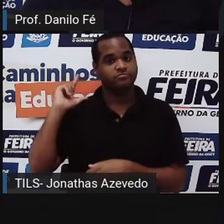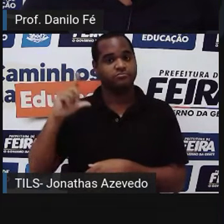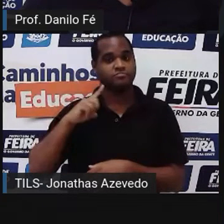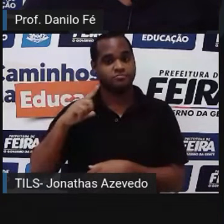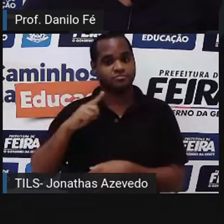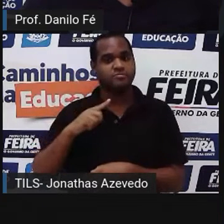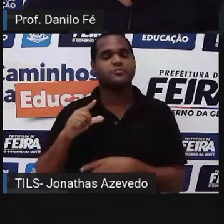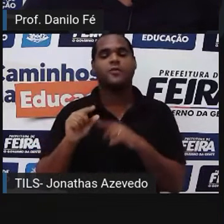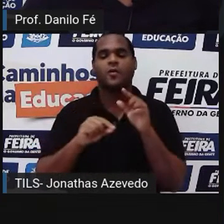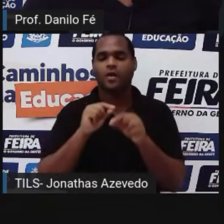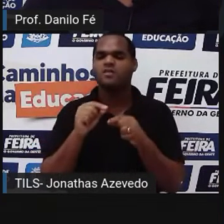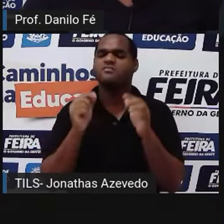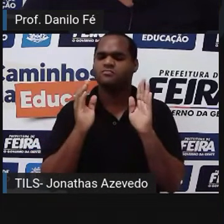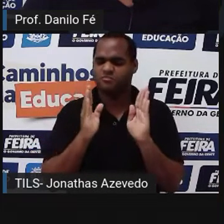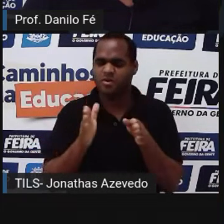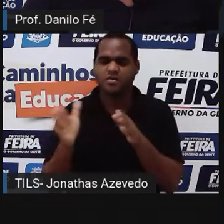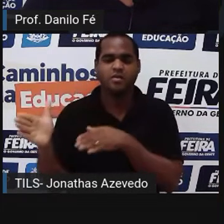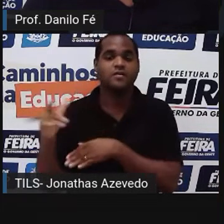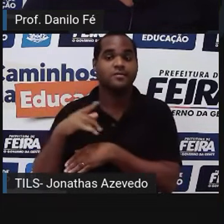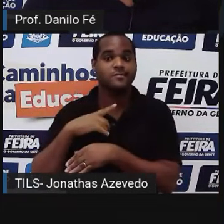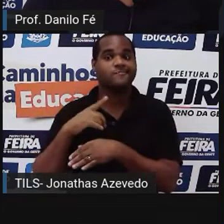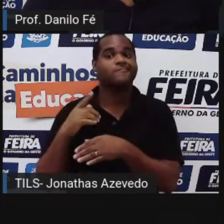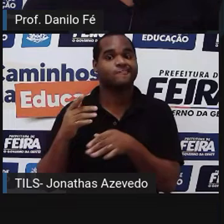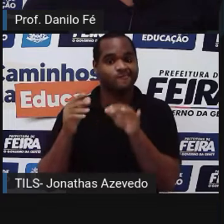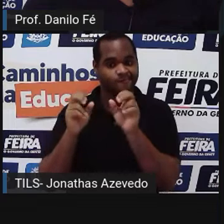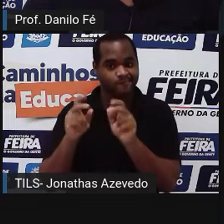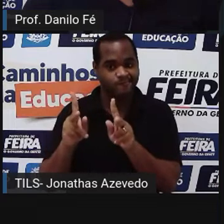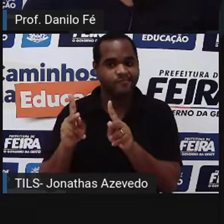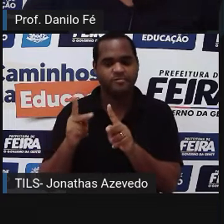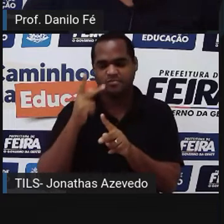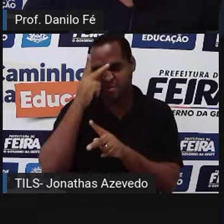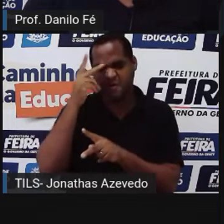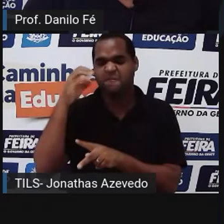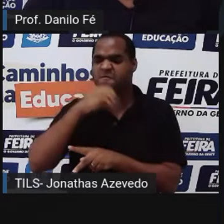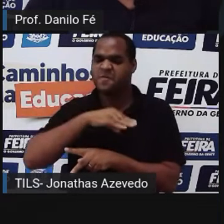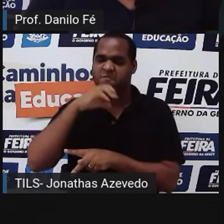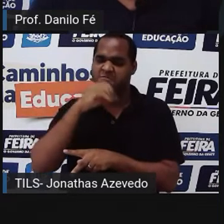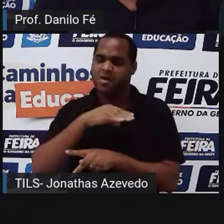e que ele foi extremamente cruel.